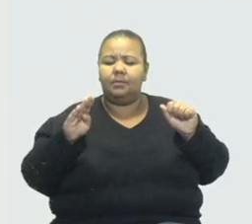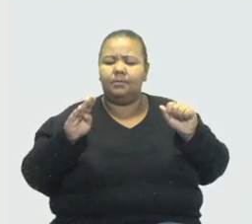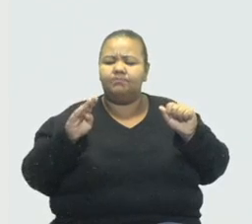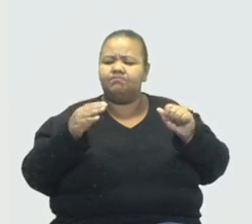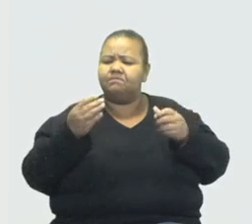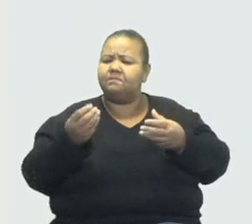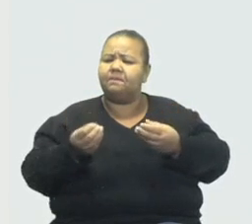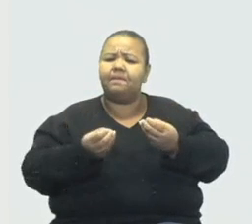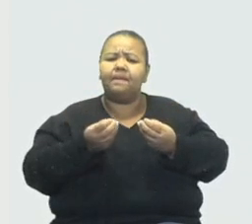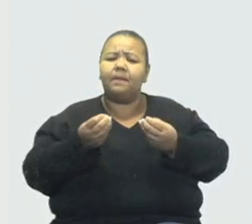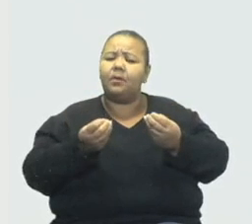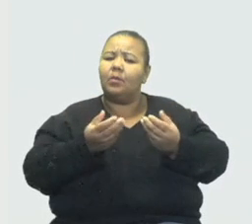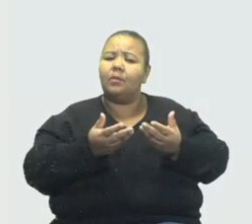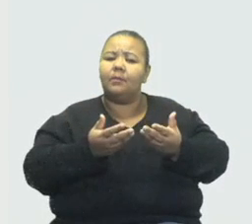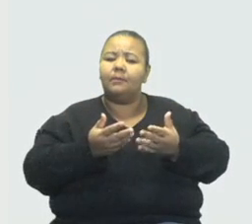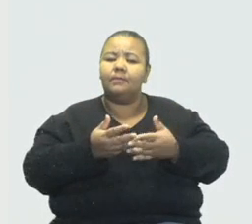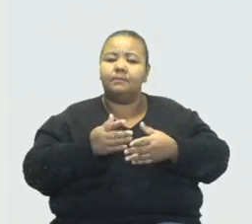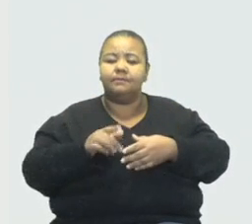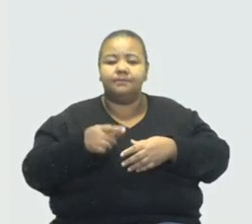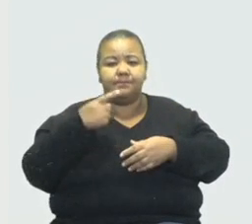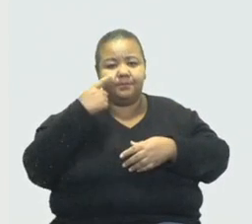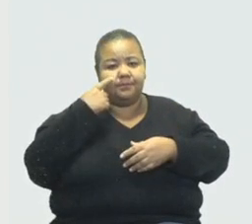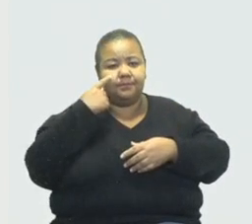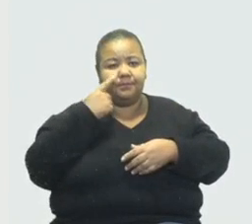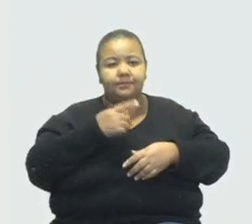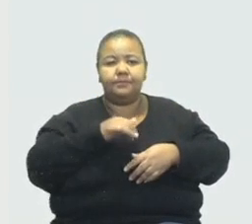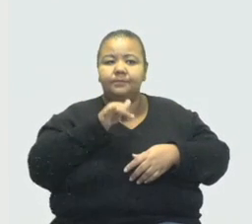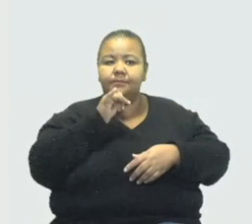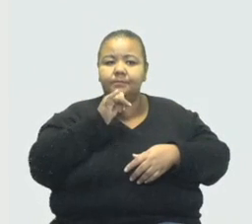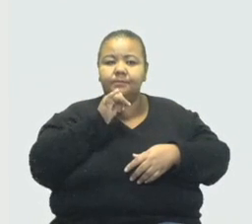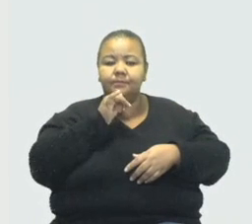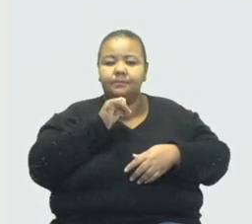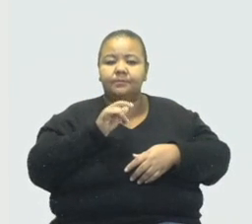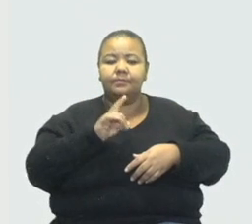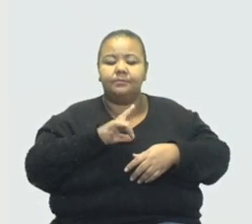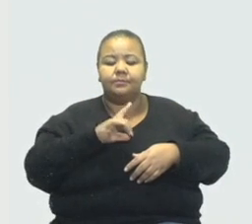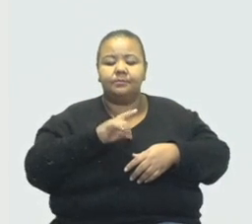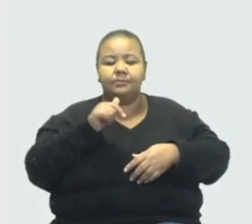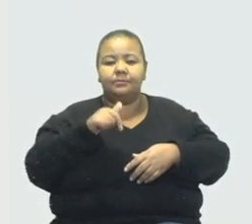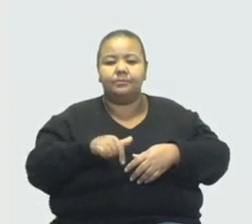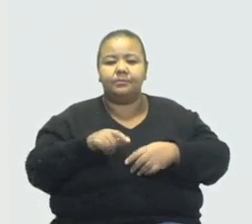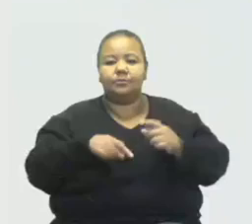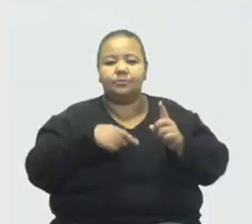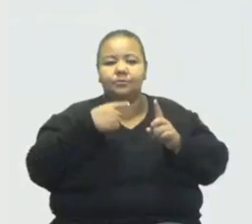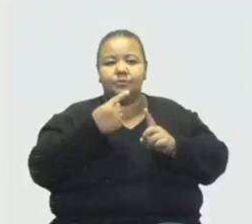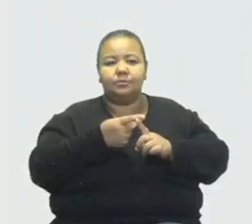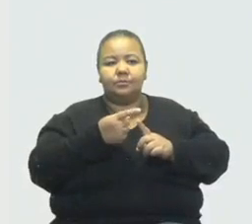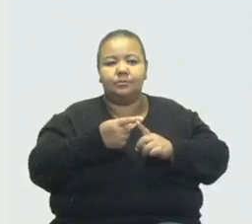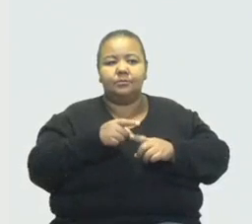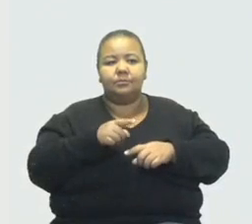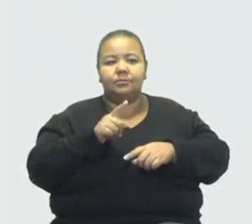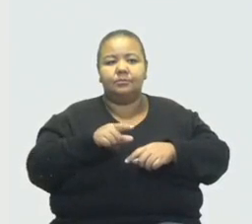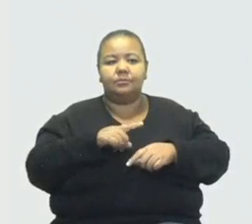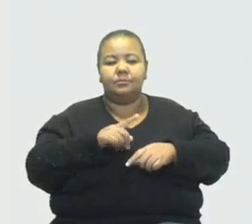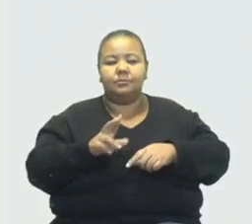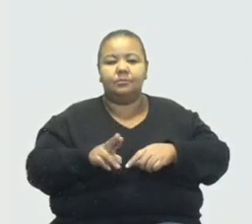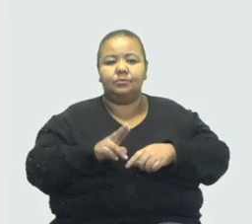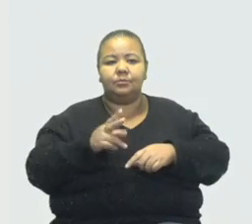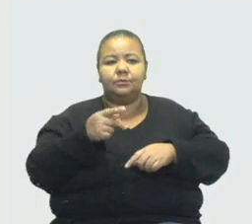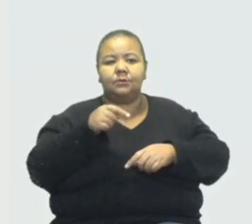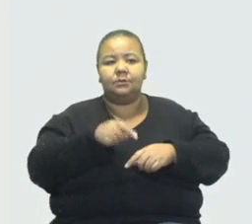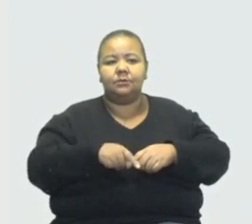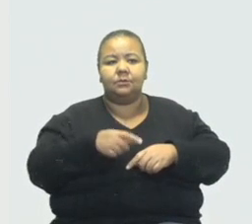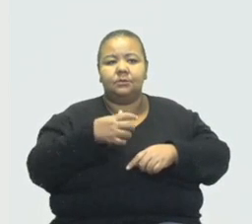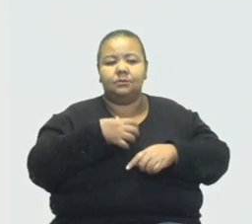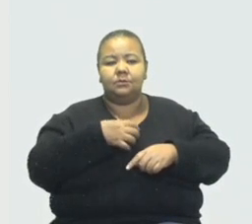assim? Como a gente vai trabalhar com isso? Vejamos um exemplo. Nós temos aqui uma adição. Veja que eles têm que trabalhar para a soma